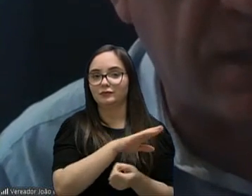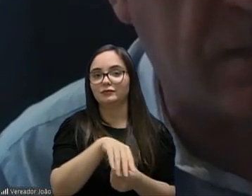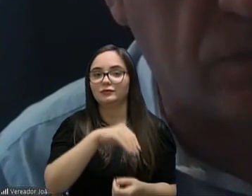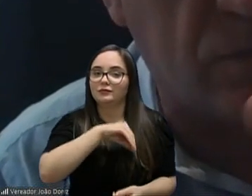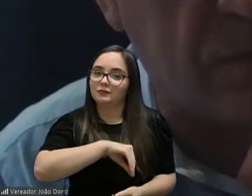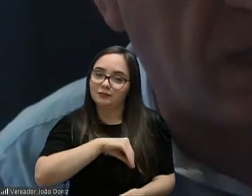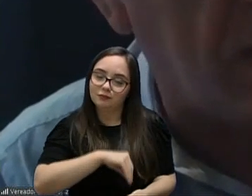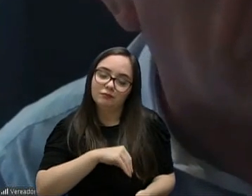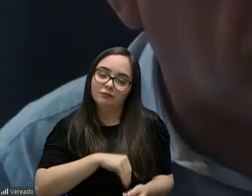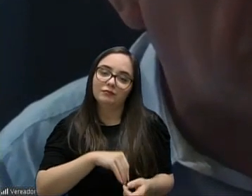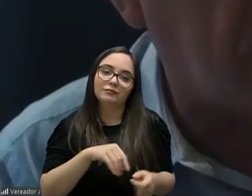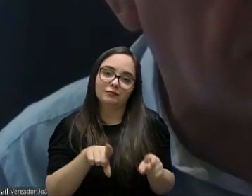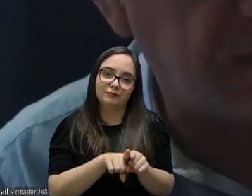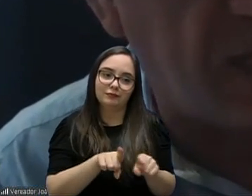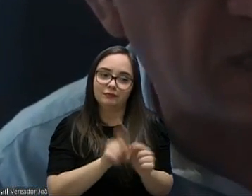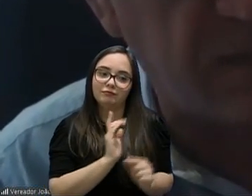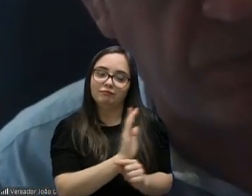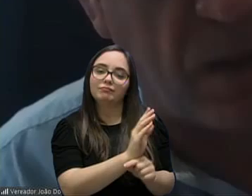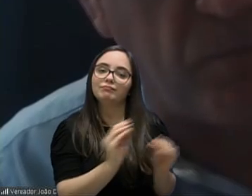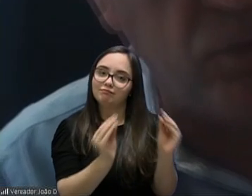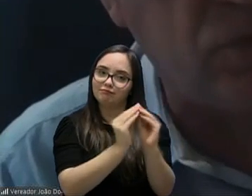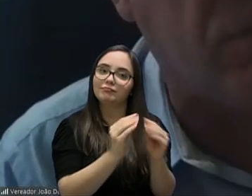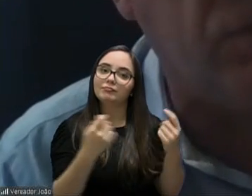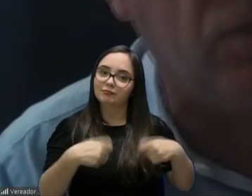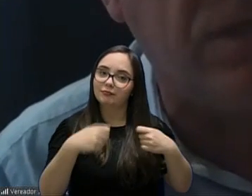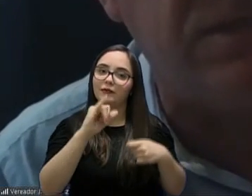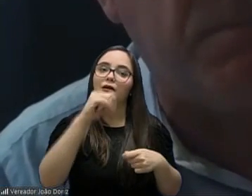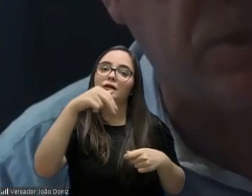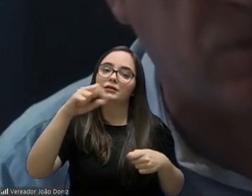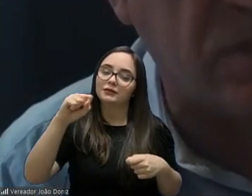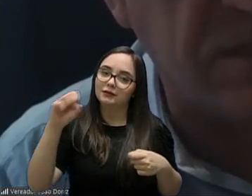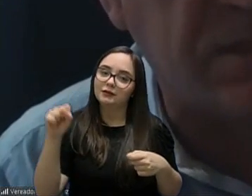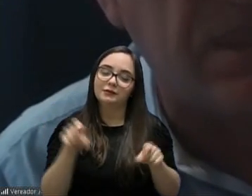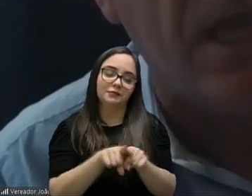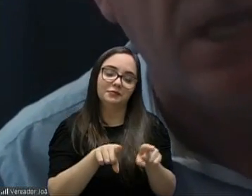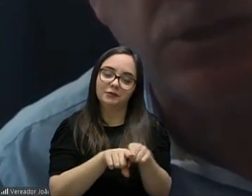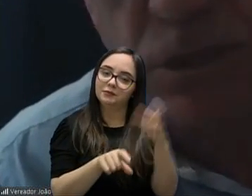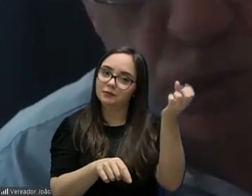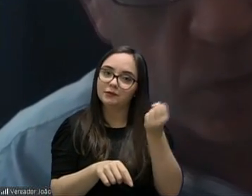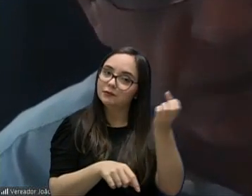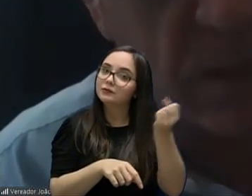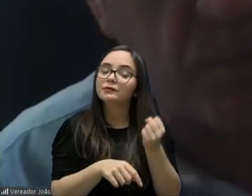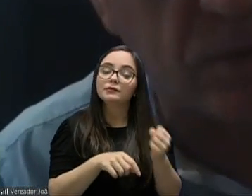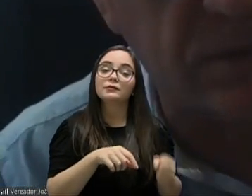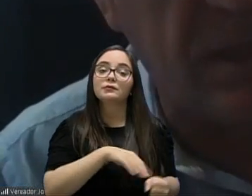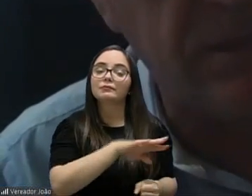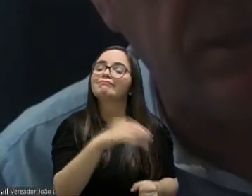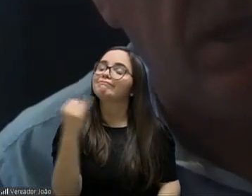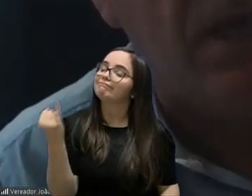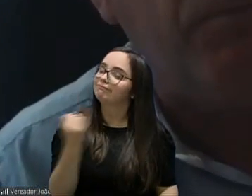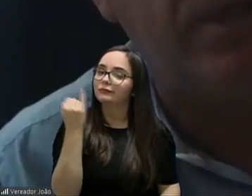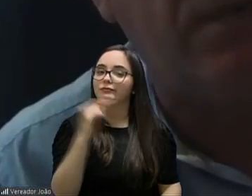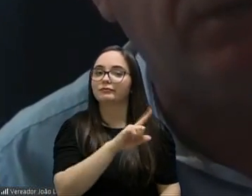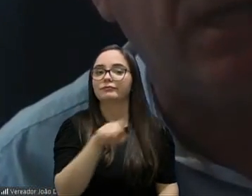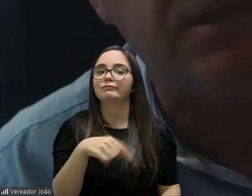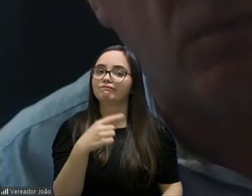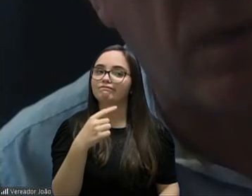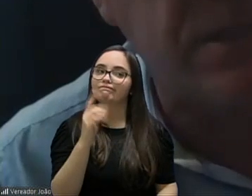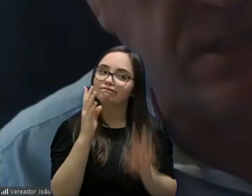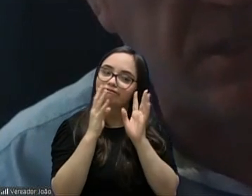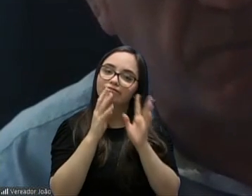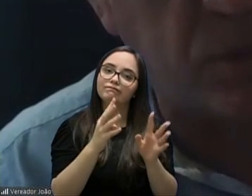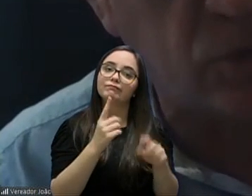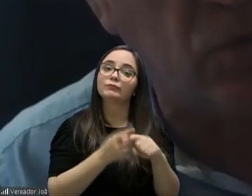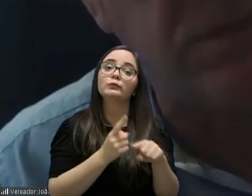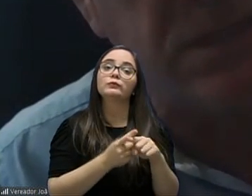salarial também do INSS para muitos servidores e pensionistas, isso é super importante, porque na verdade são